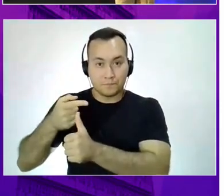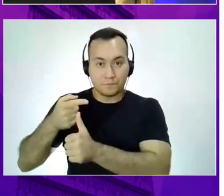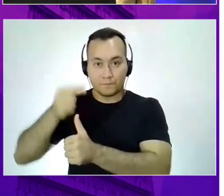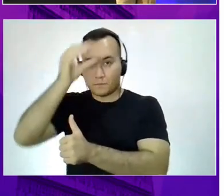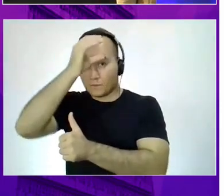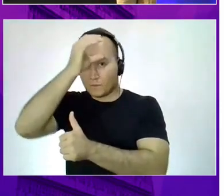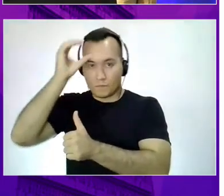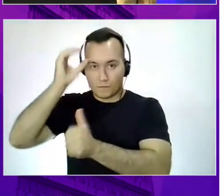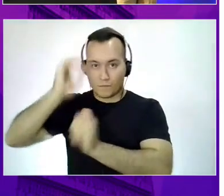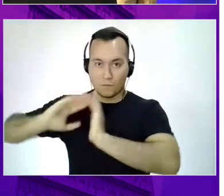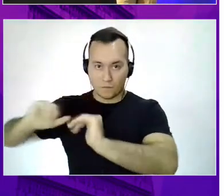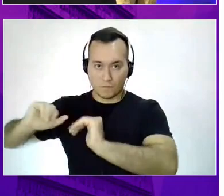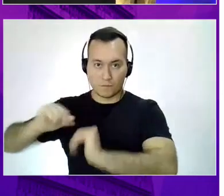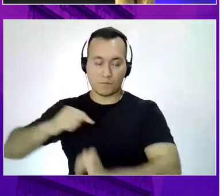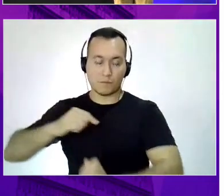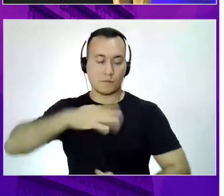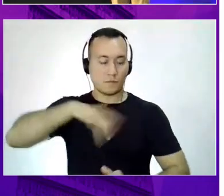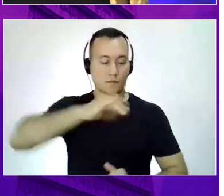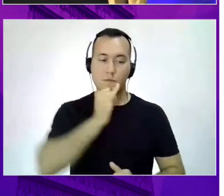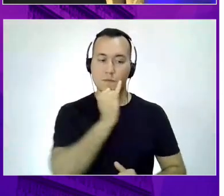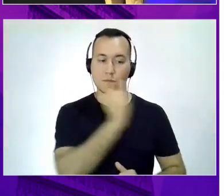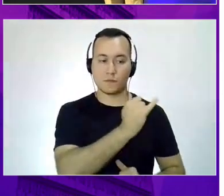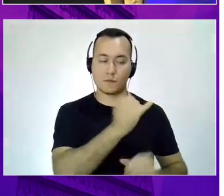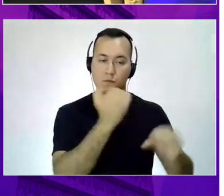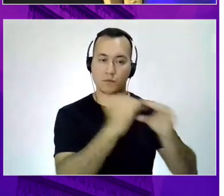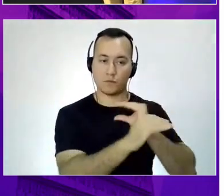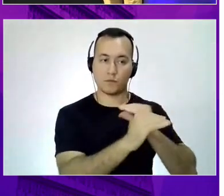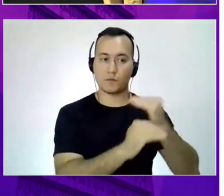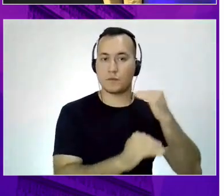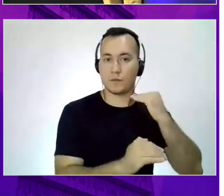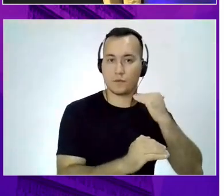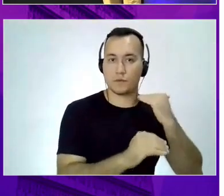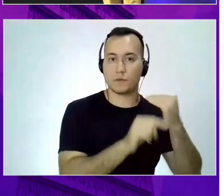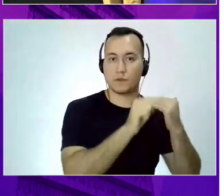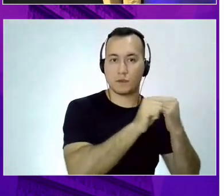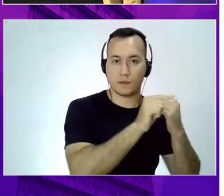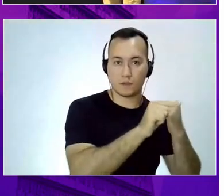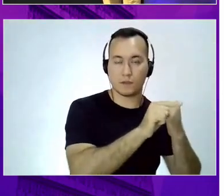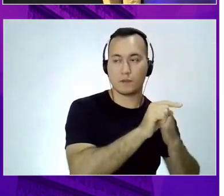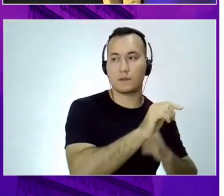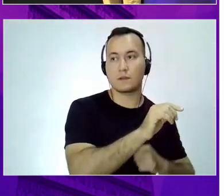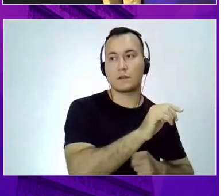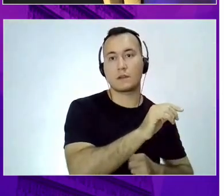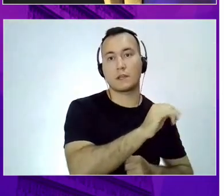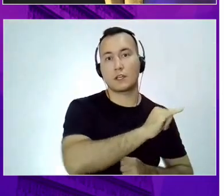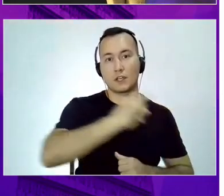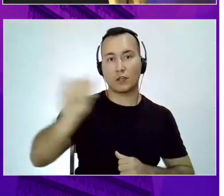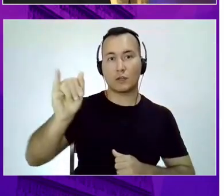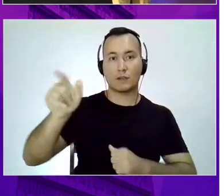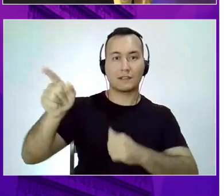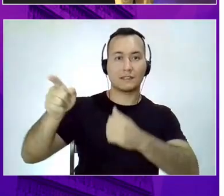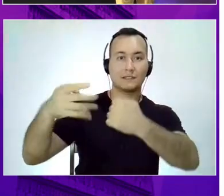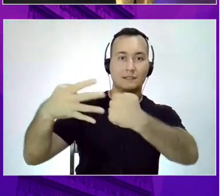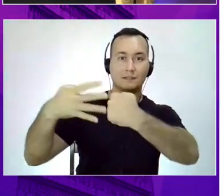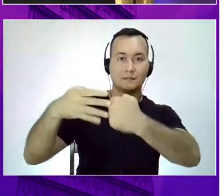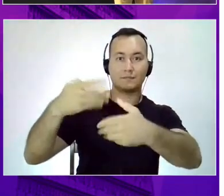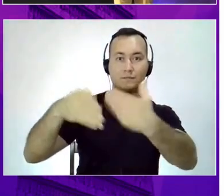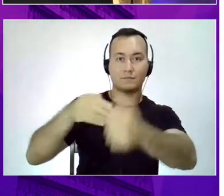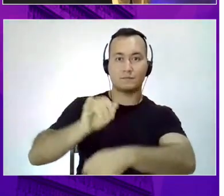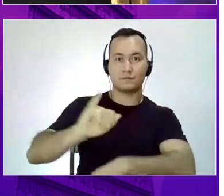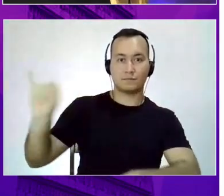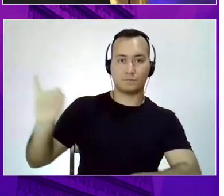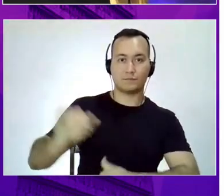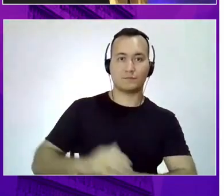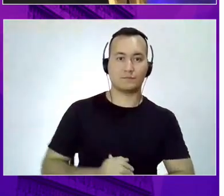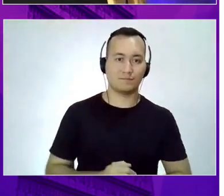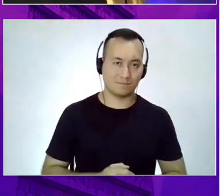a gente vai falar da solução 1 e da solução 2 e a sua evolução. A solução 1, basicamente, no Safe2Pay,